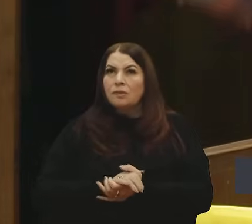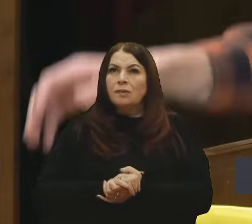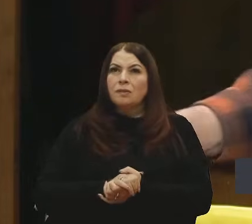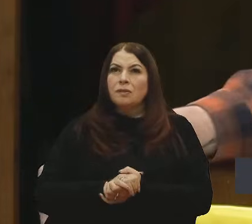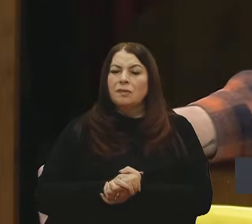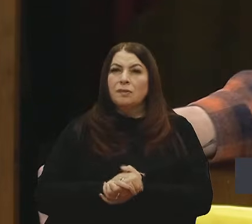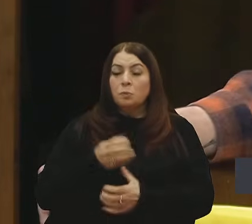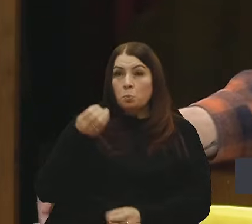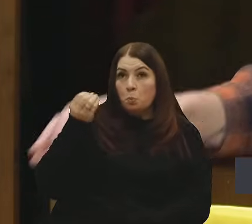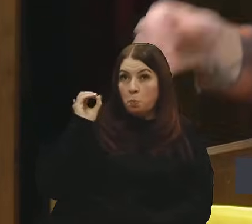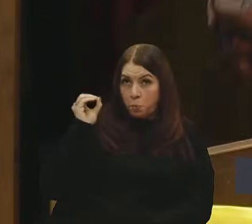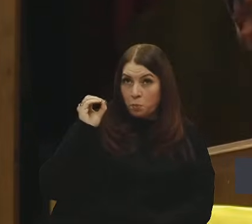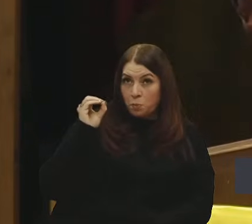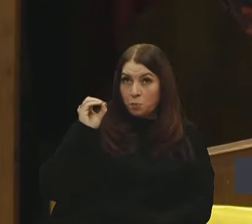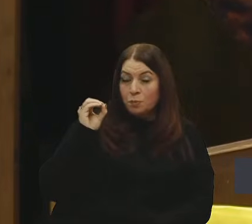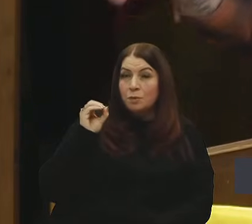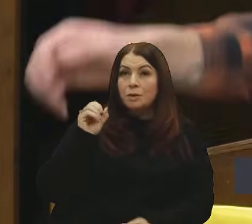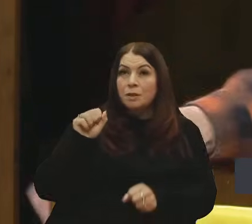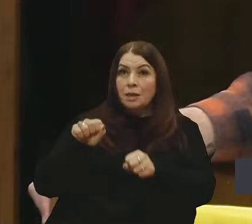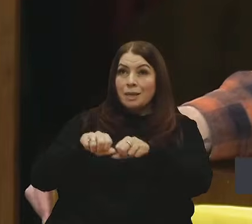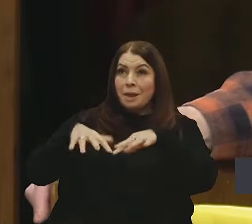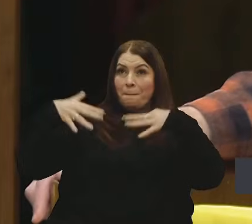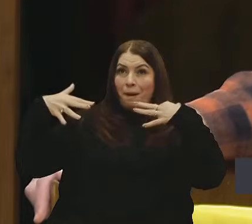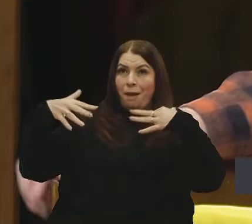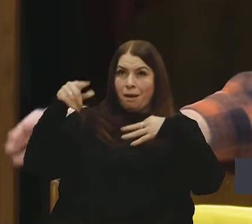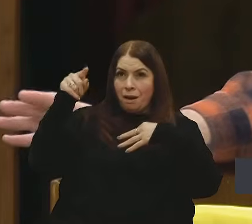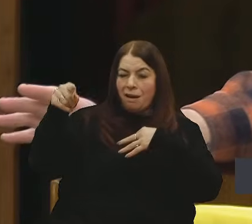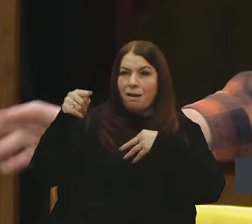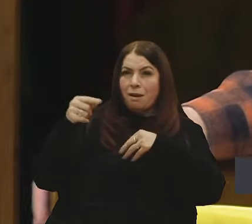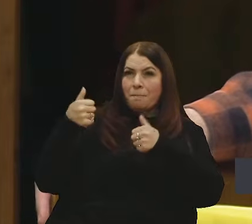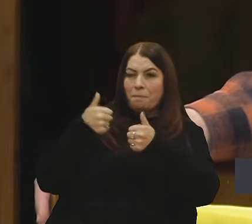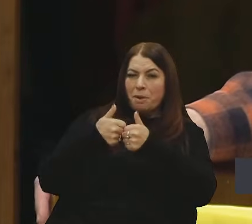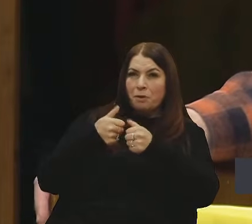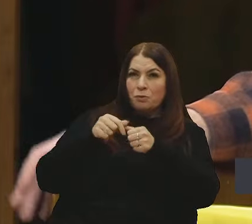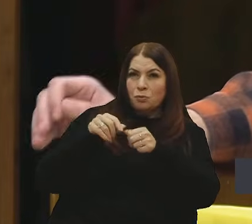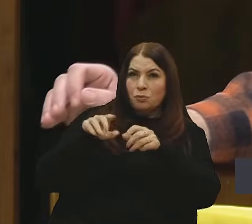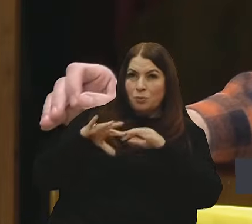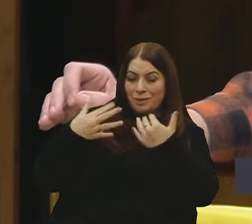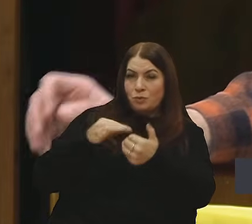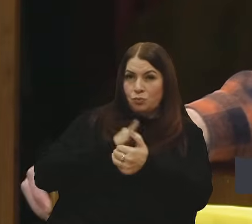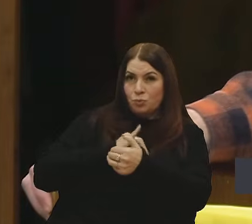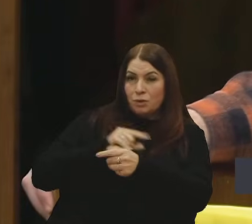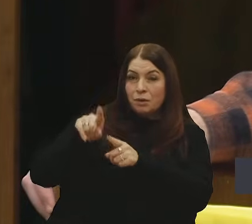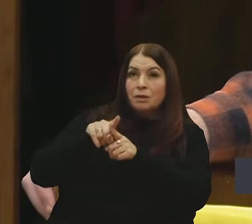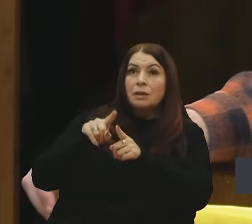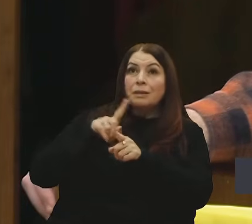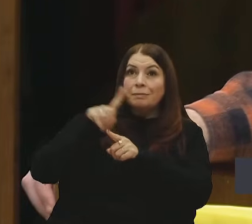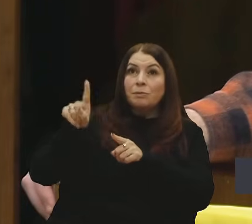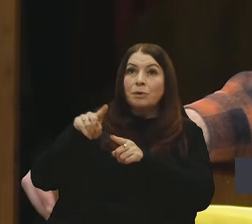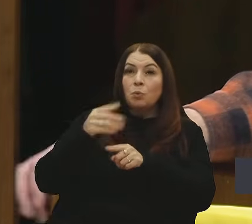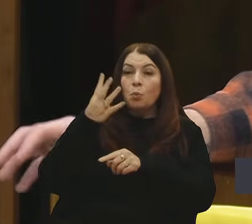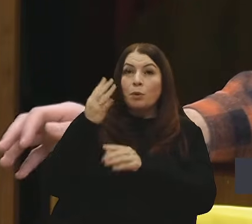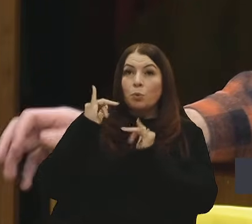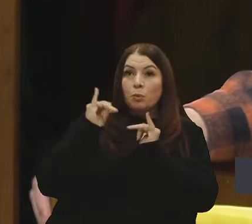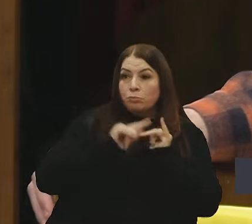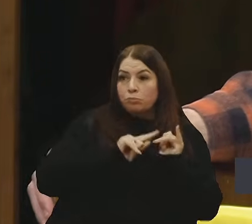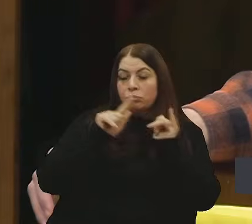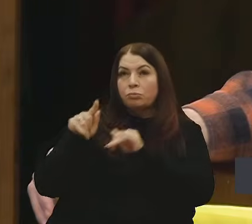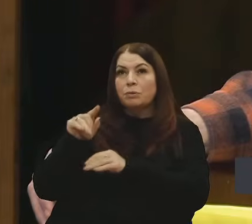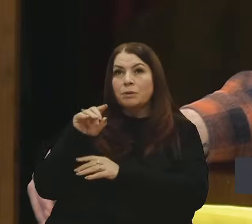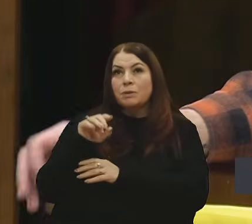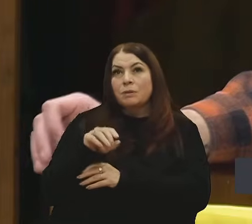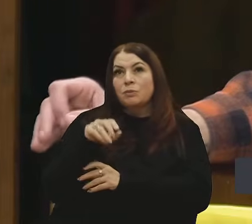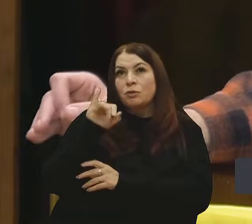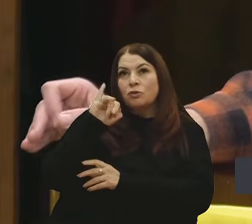por Porto Alegre, indo nas assembleias no Gigantinho. 4 ônibus saindo de Salto do Jacuí, no interior do estado, 4, 5